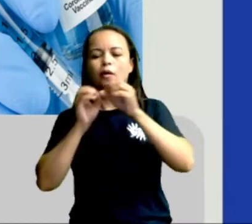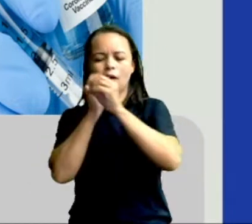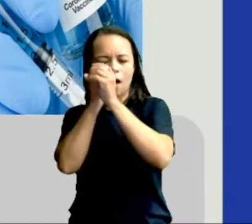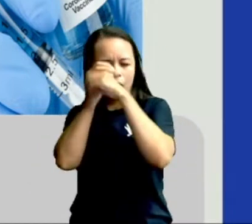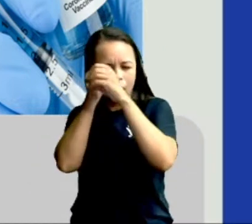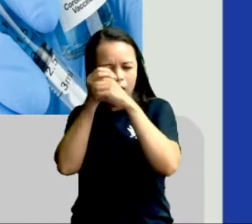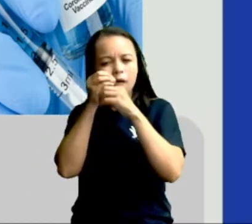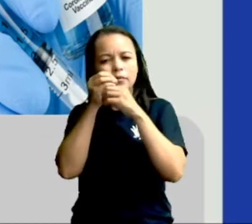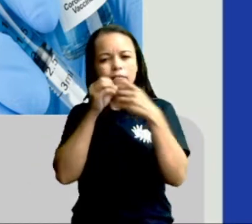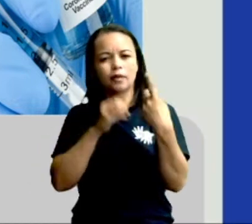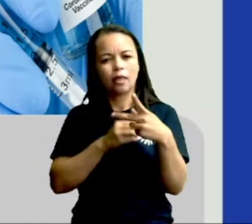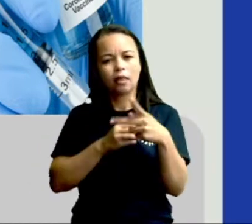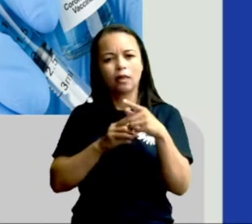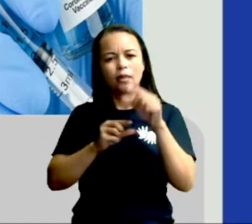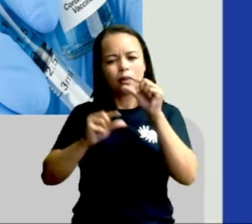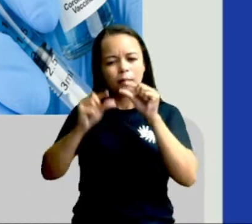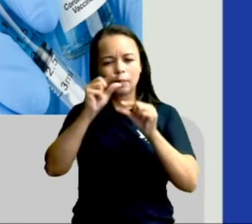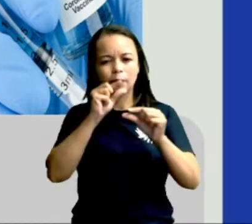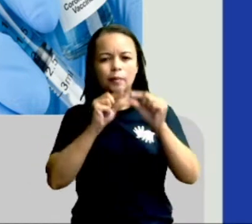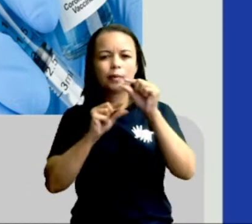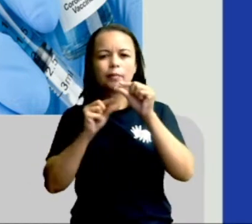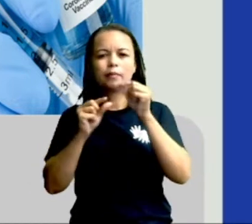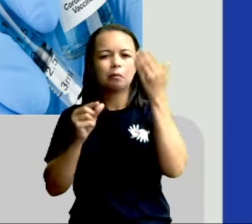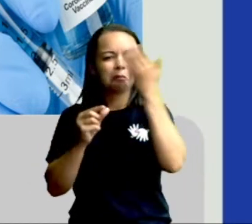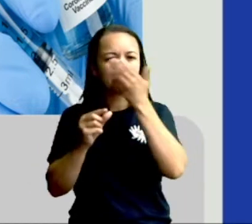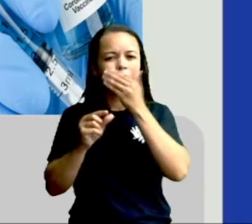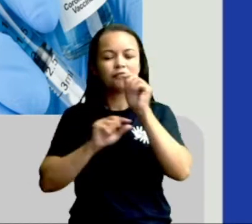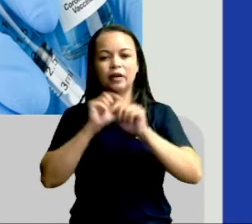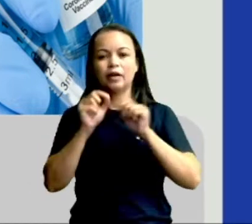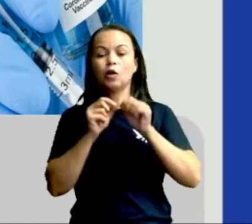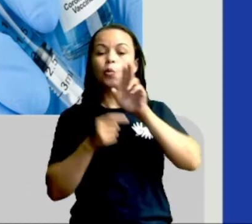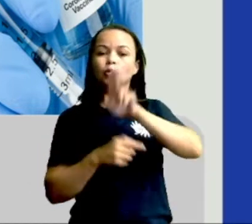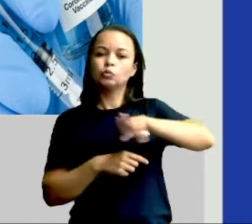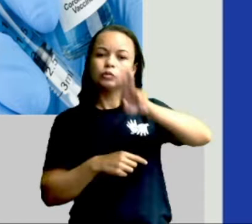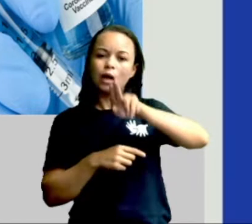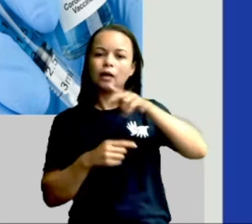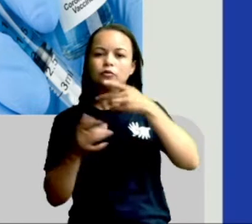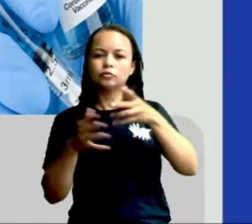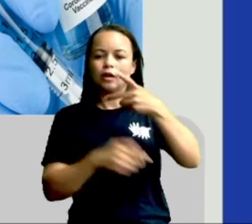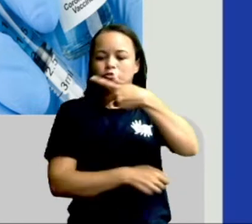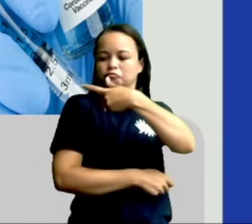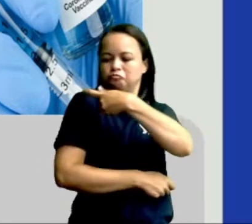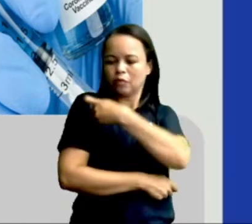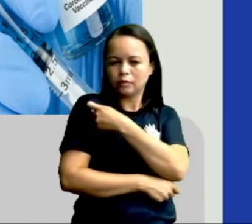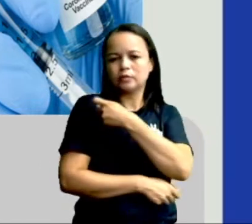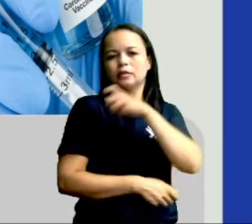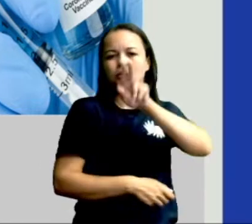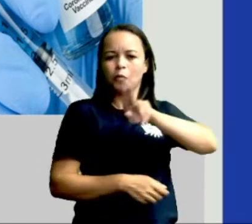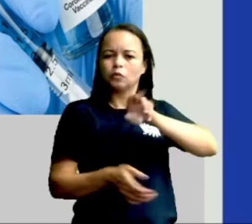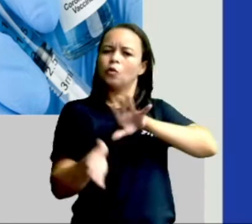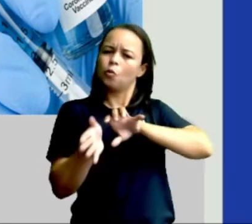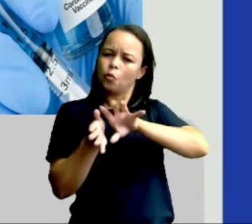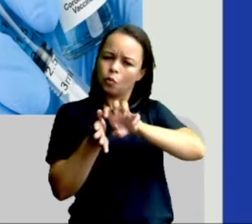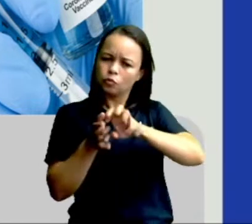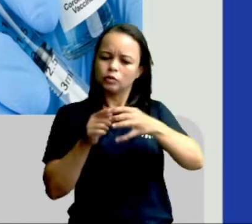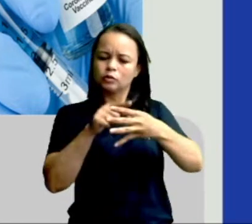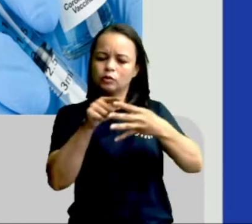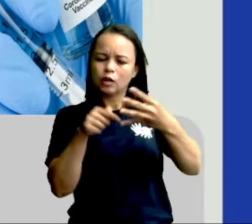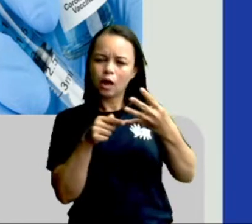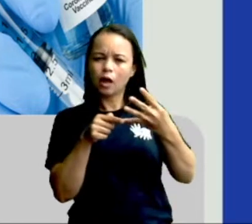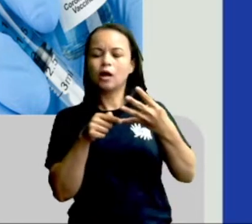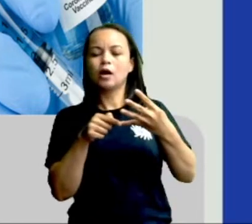micro-organismos utilizados na produção das vacinas podem ser vírus, bactérias, protozoários ou